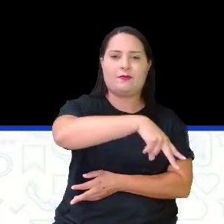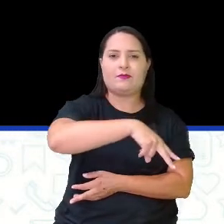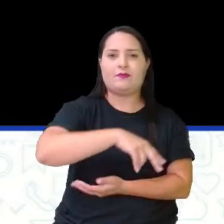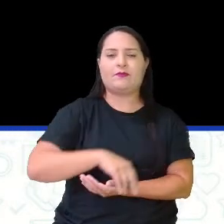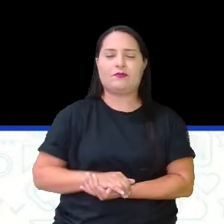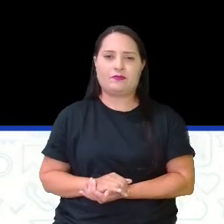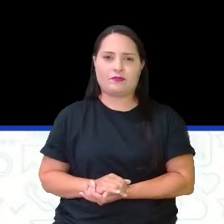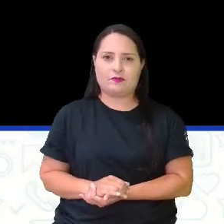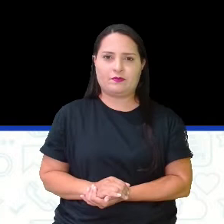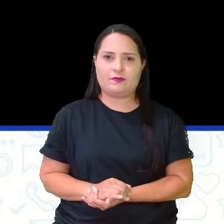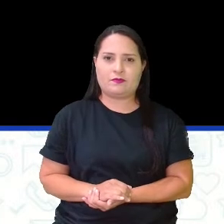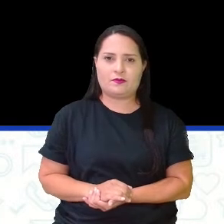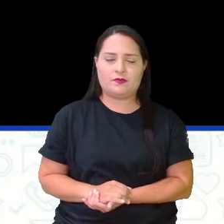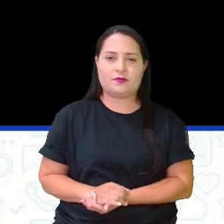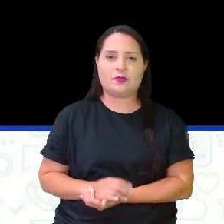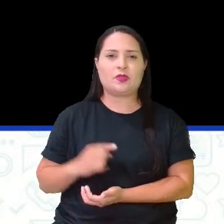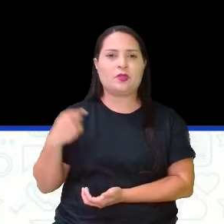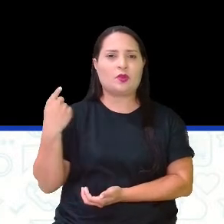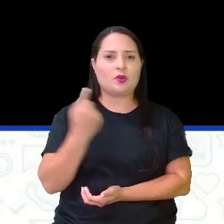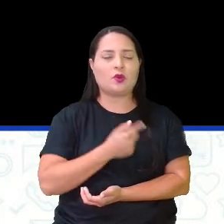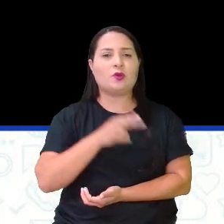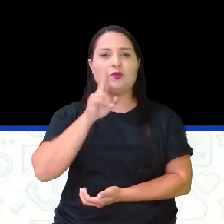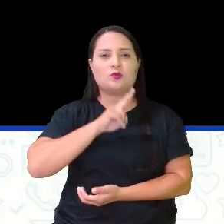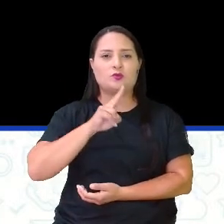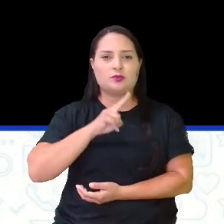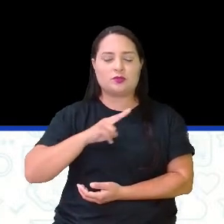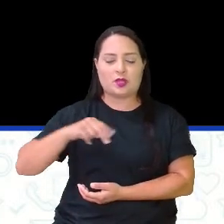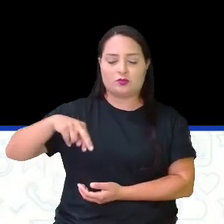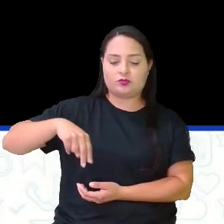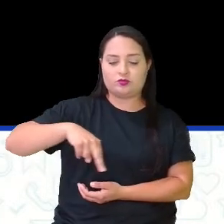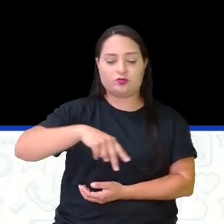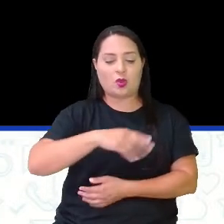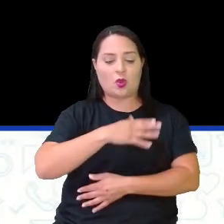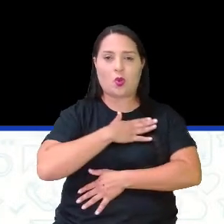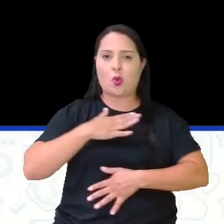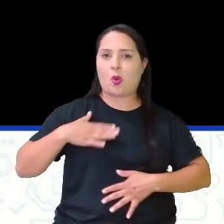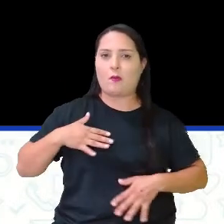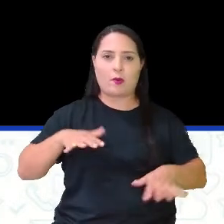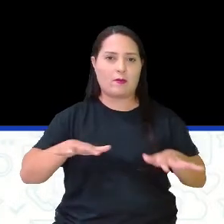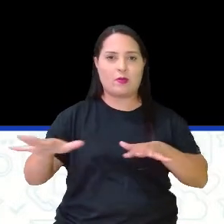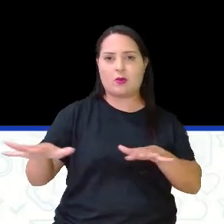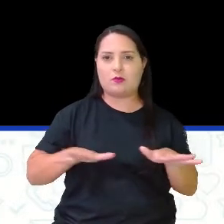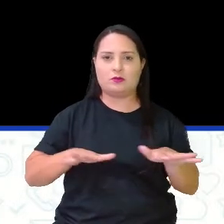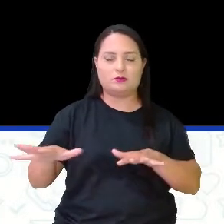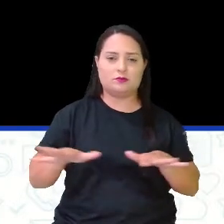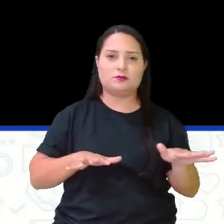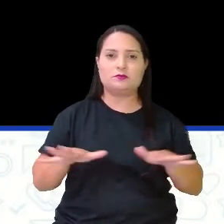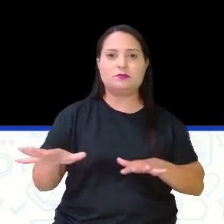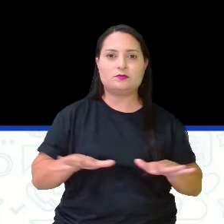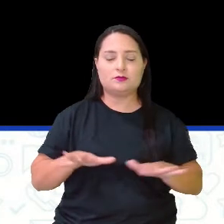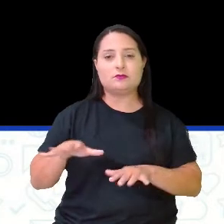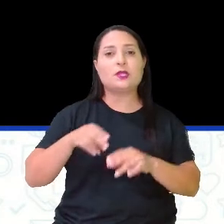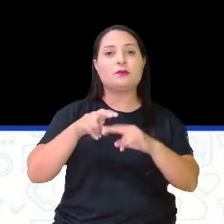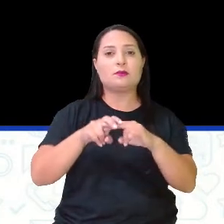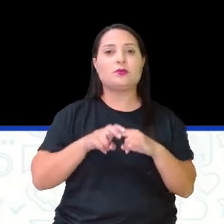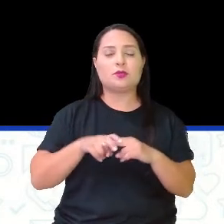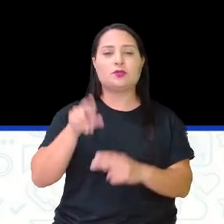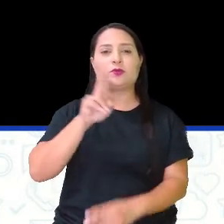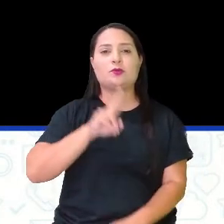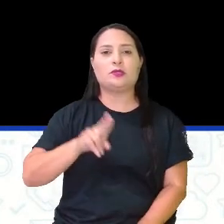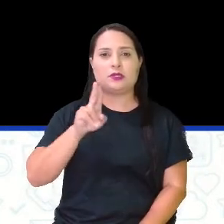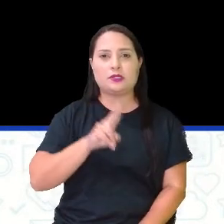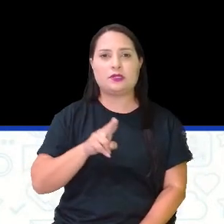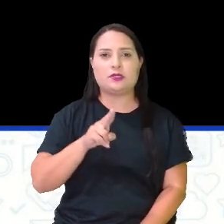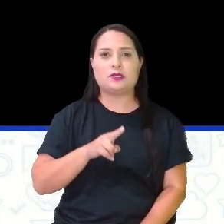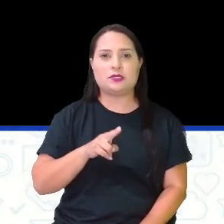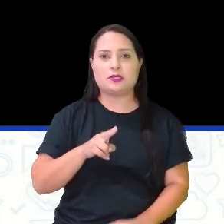gente caminha, a gente usa todo o nosso corpo. O nosso corpo está todo em movimento. Por isso que utiliza grandes